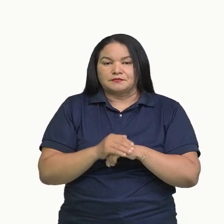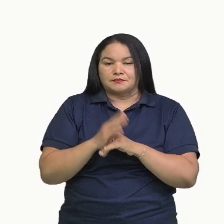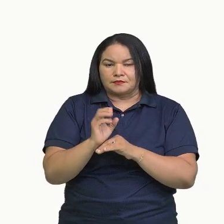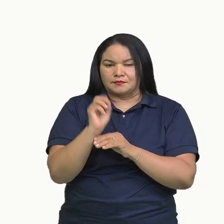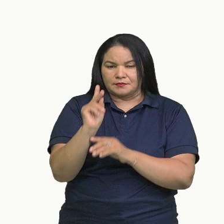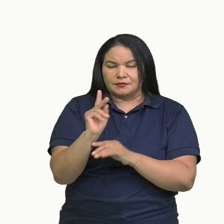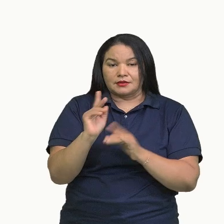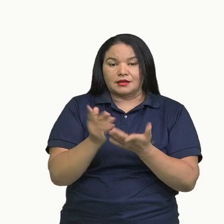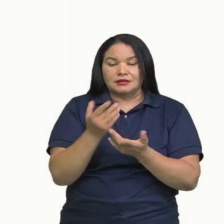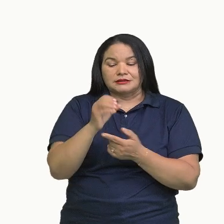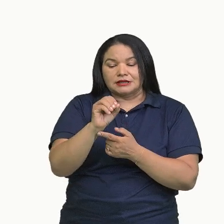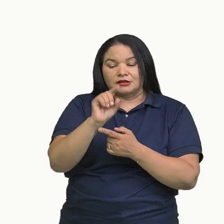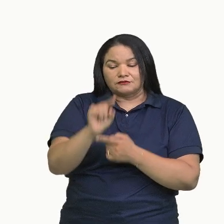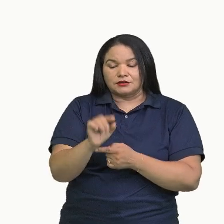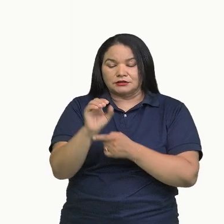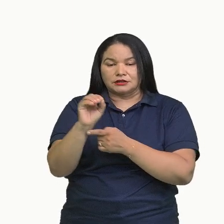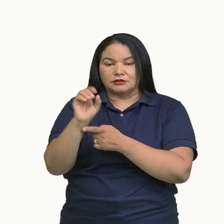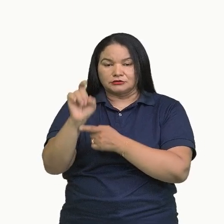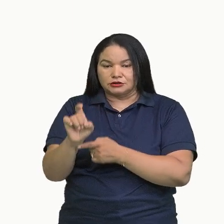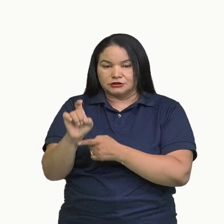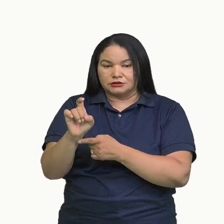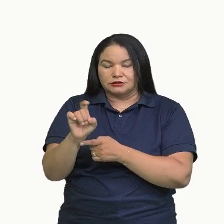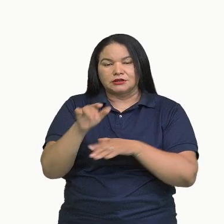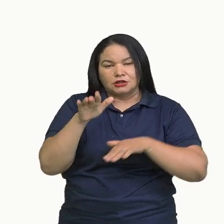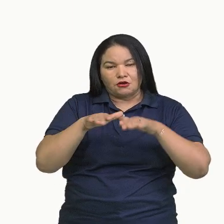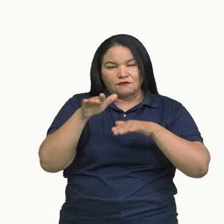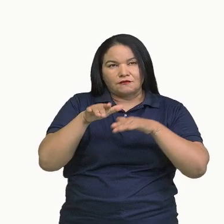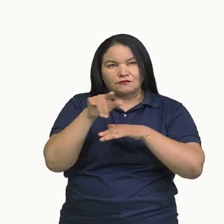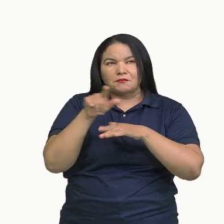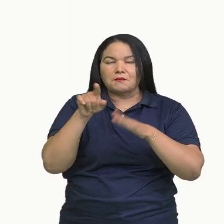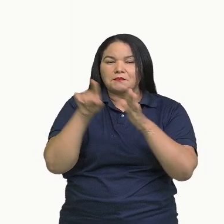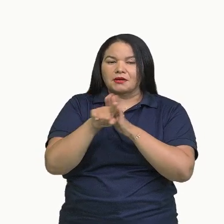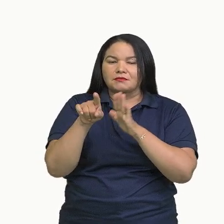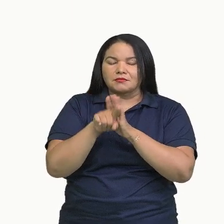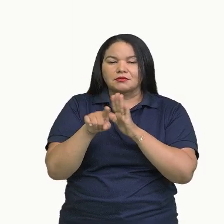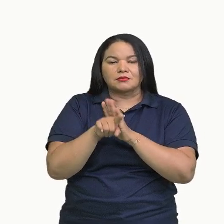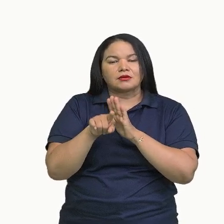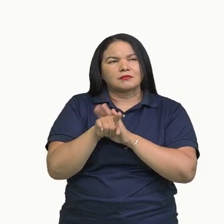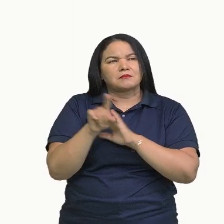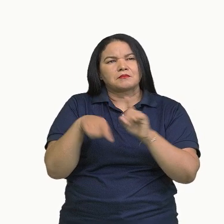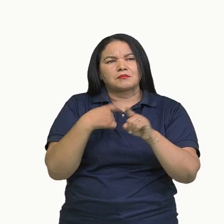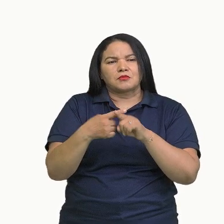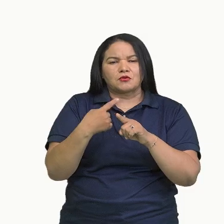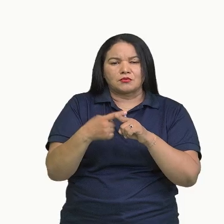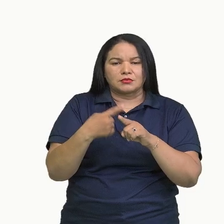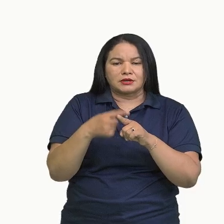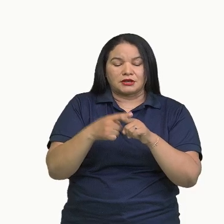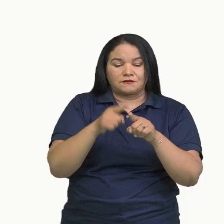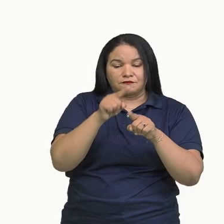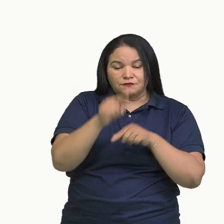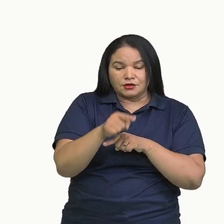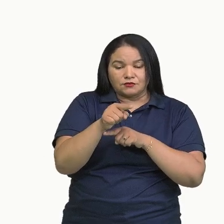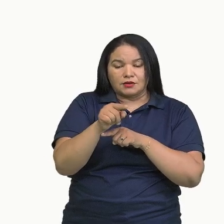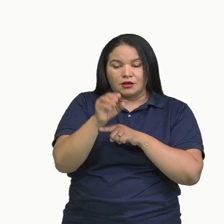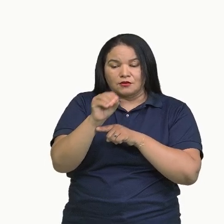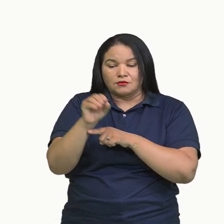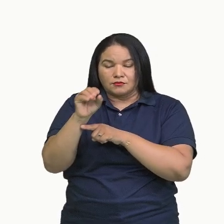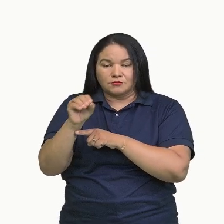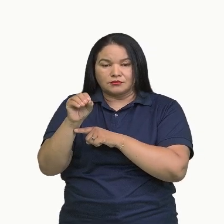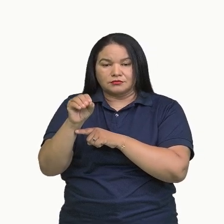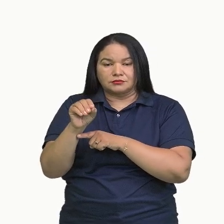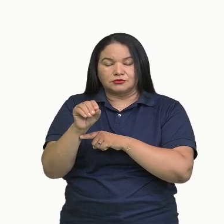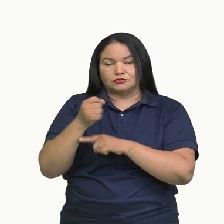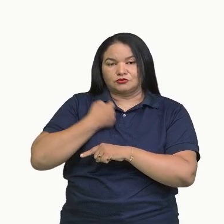bem? 0,0x e talvez você esteja se perguntando, por que 2 números após a vírgula? Jogo rápido